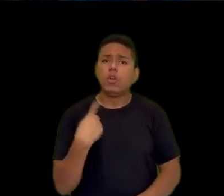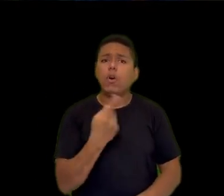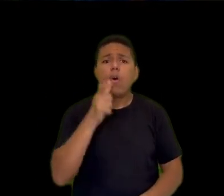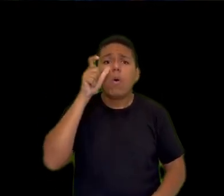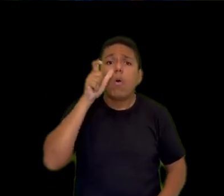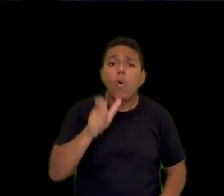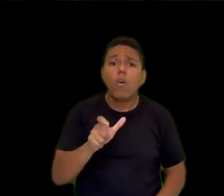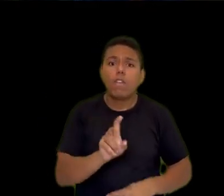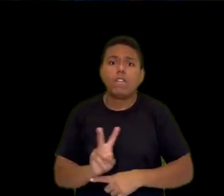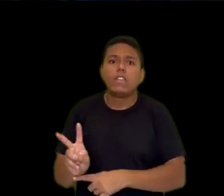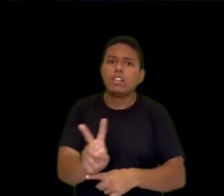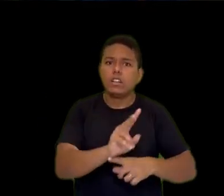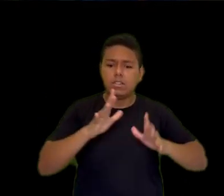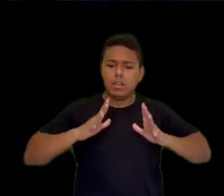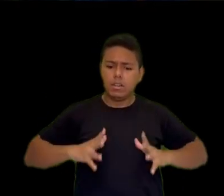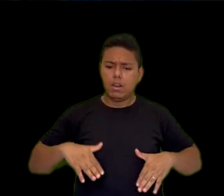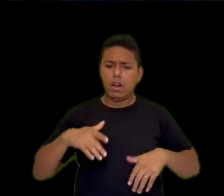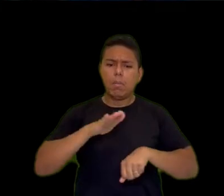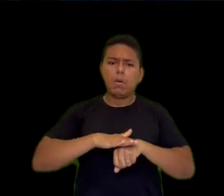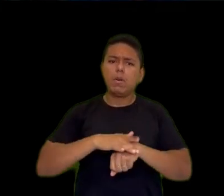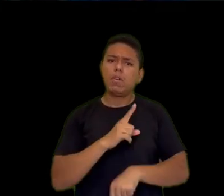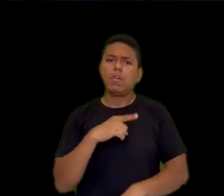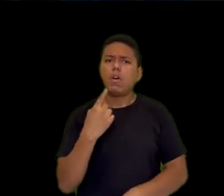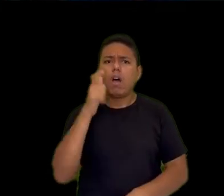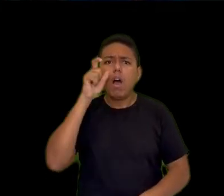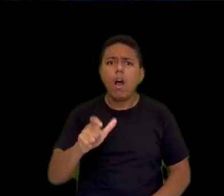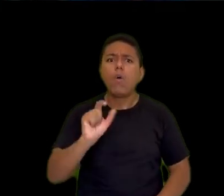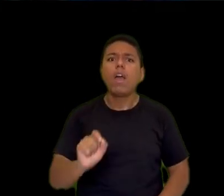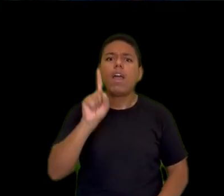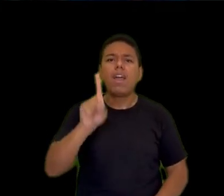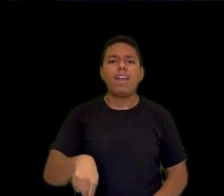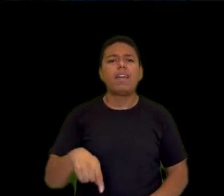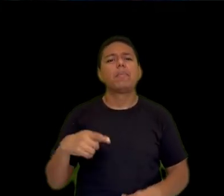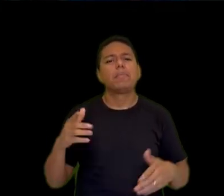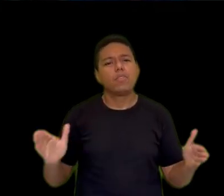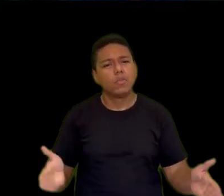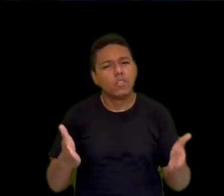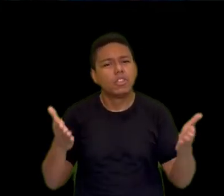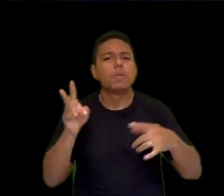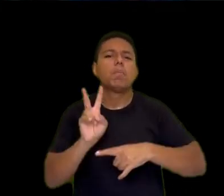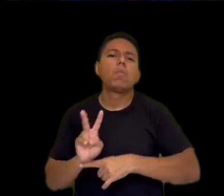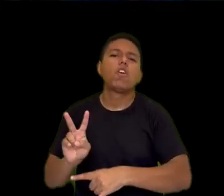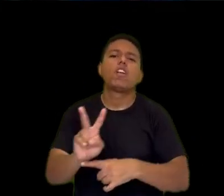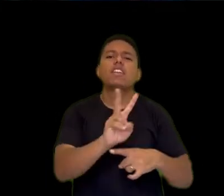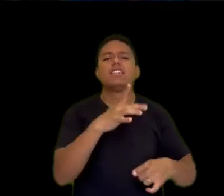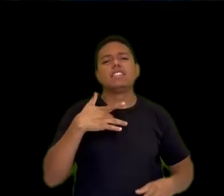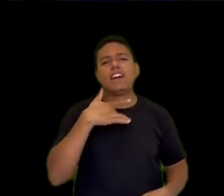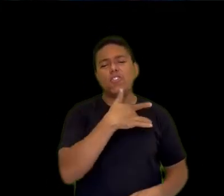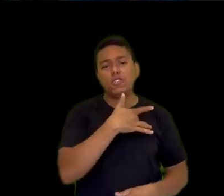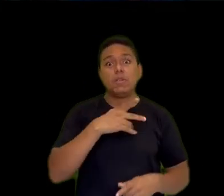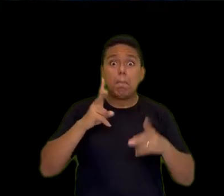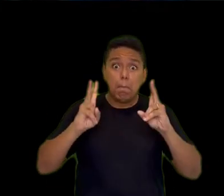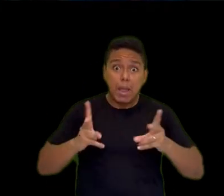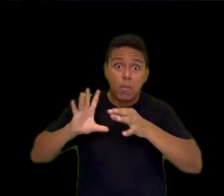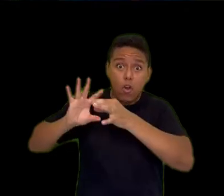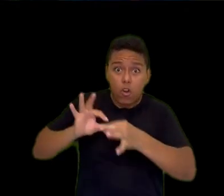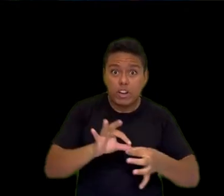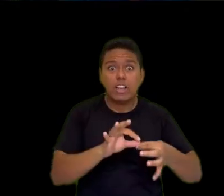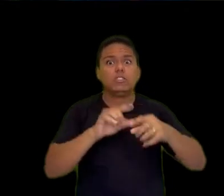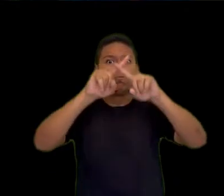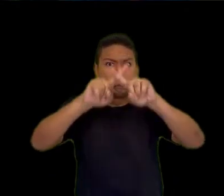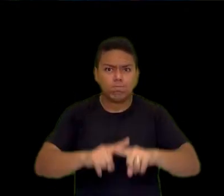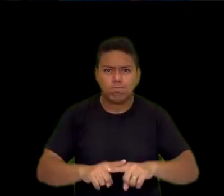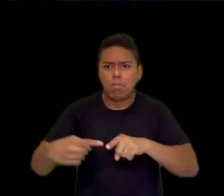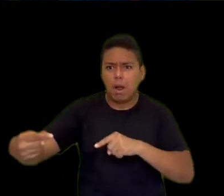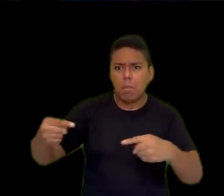e proteger a saúde no meio dessa arena, né, com distintos atores envolvidos também